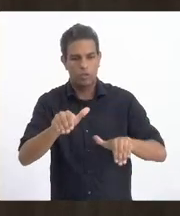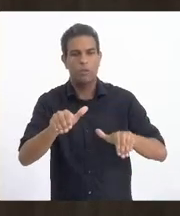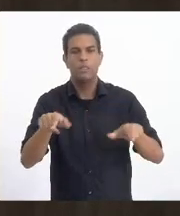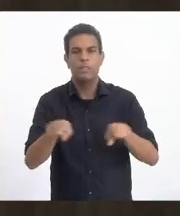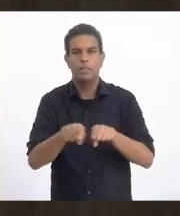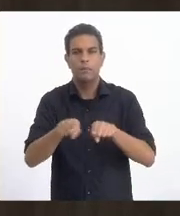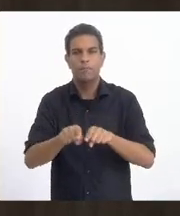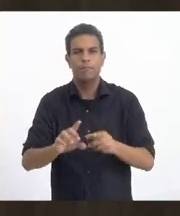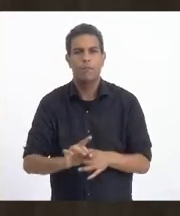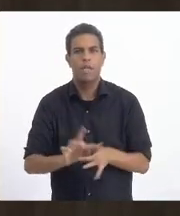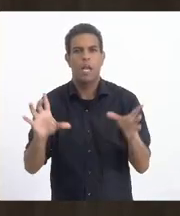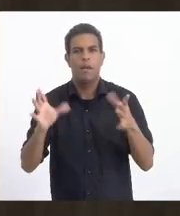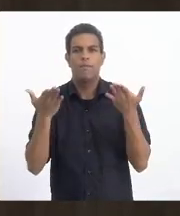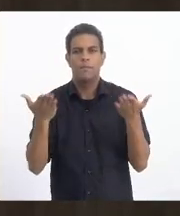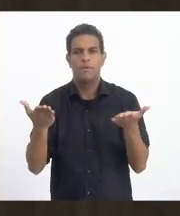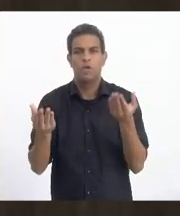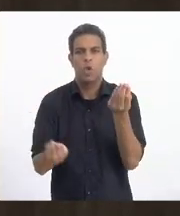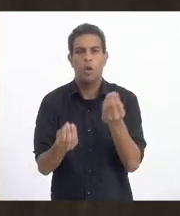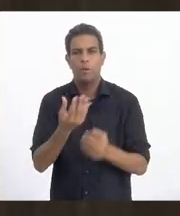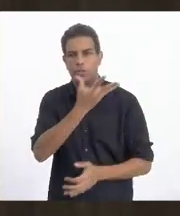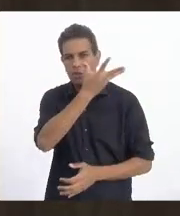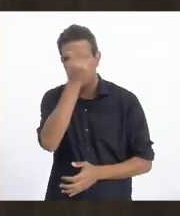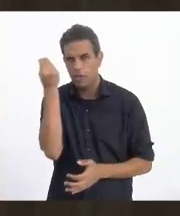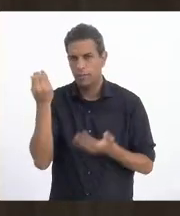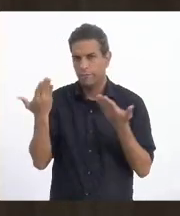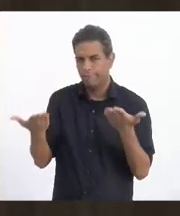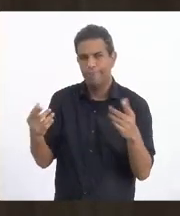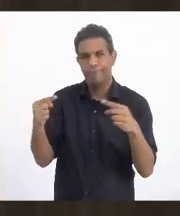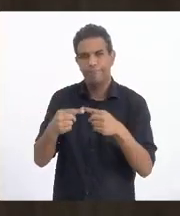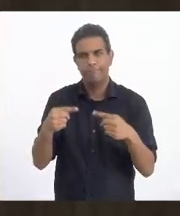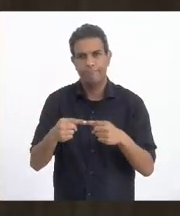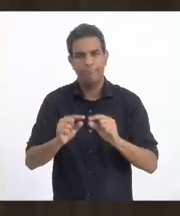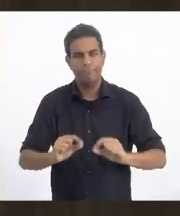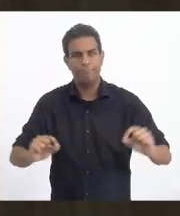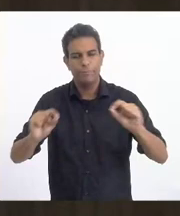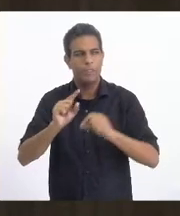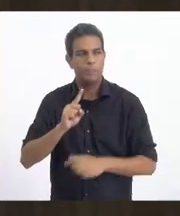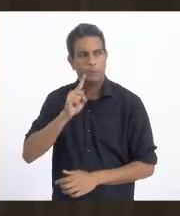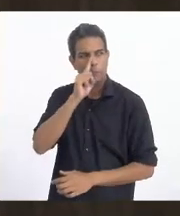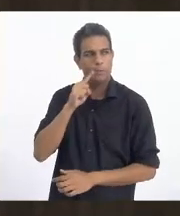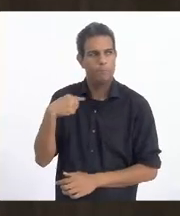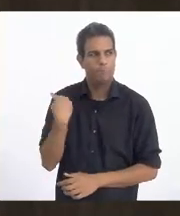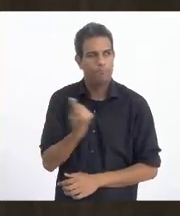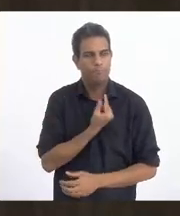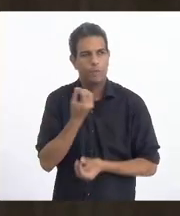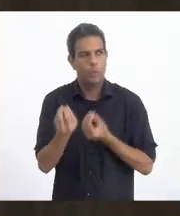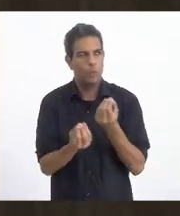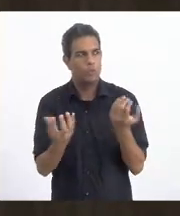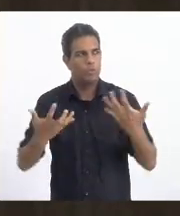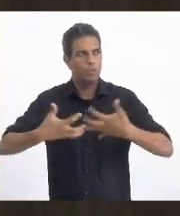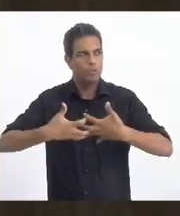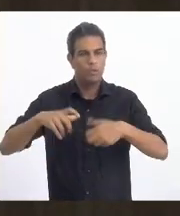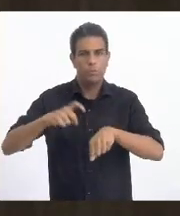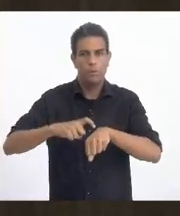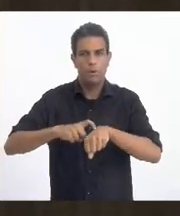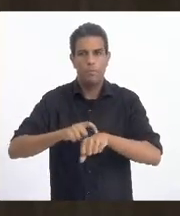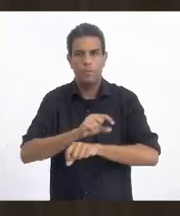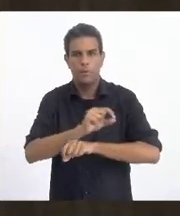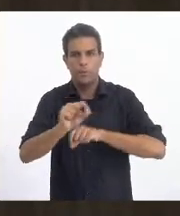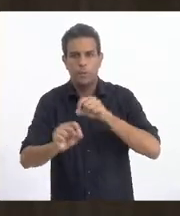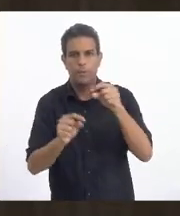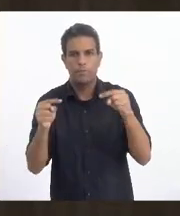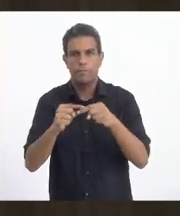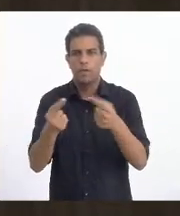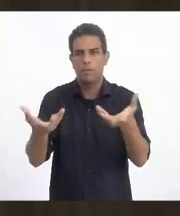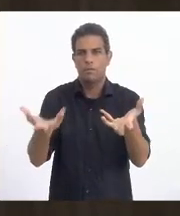será autuado. Então, nós não podemos abrir mão desse risco, que nós corremos risco. Eu estou aqui de chinelo, não é porque eu quero,